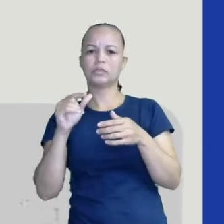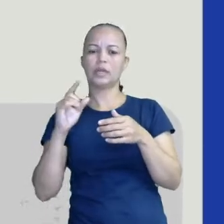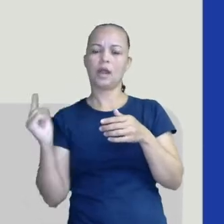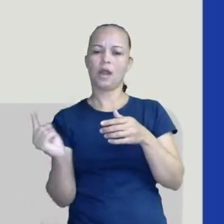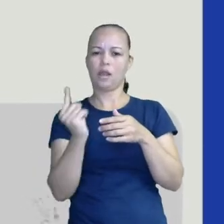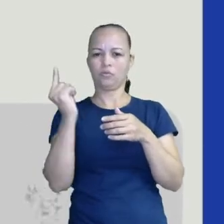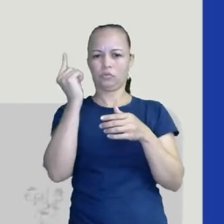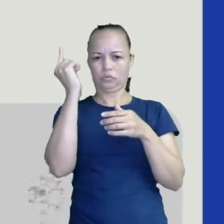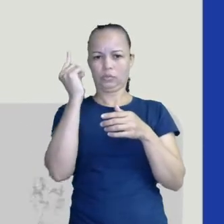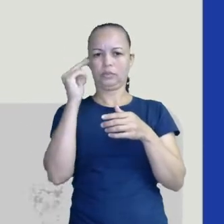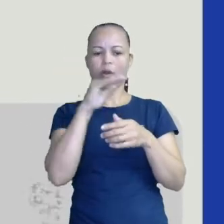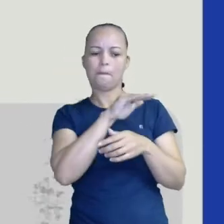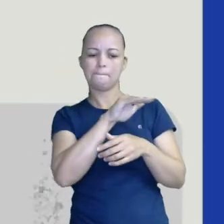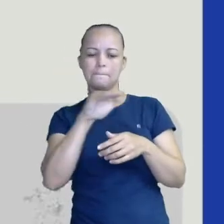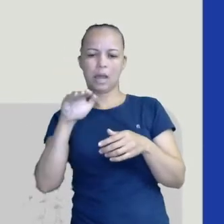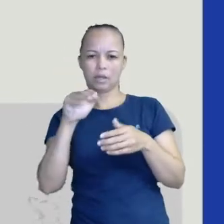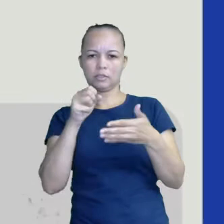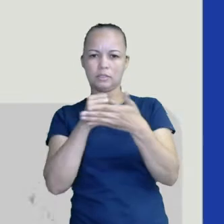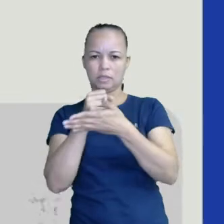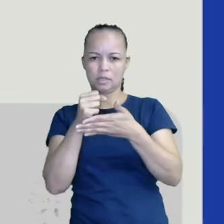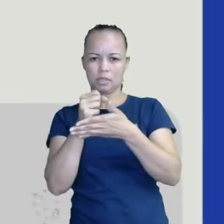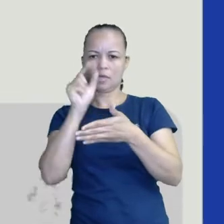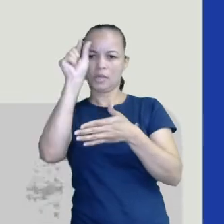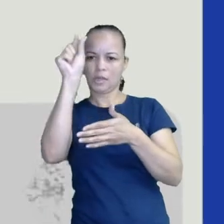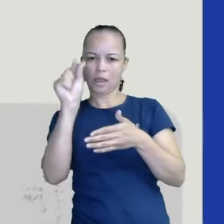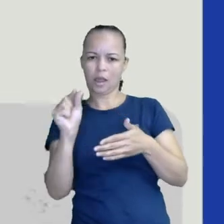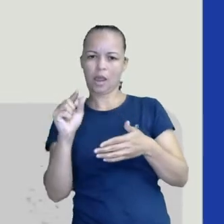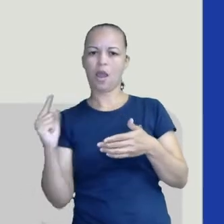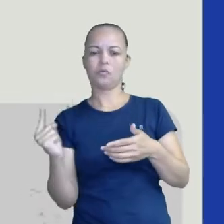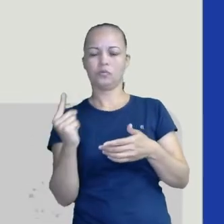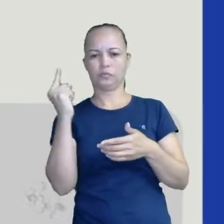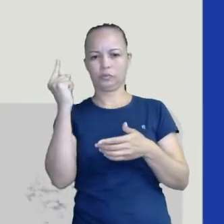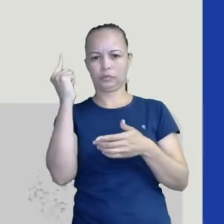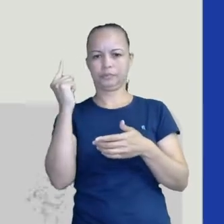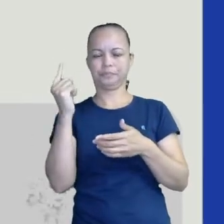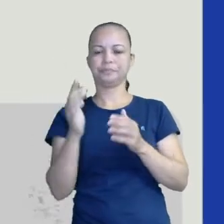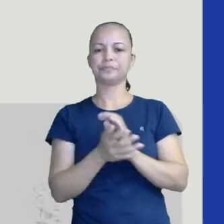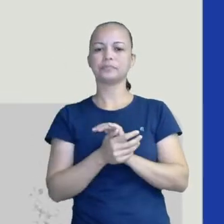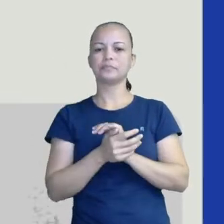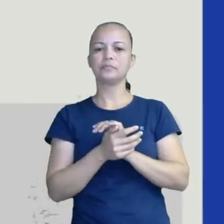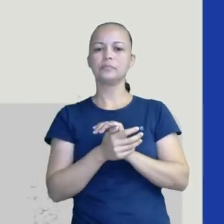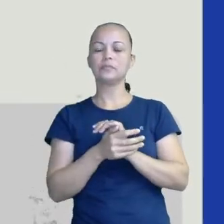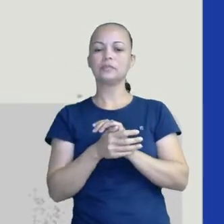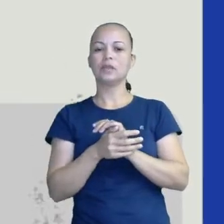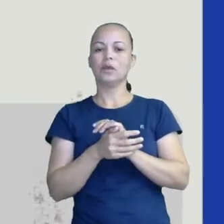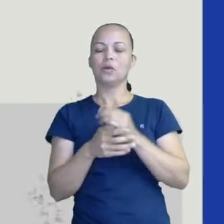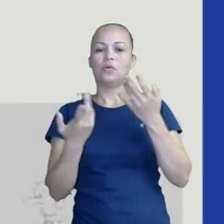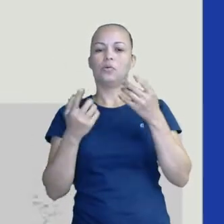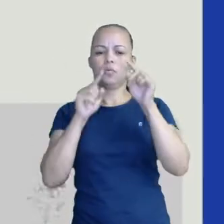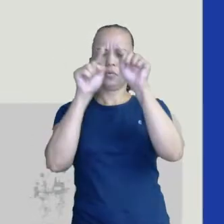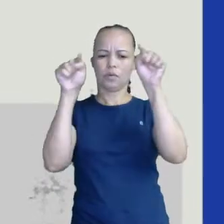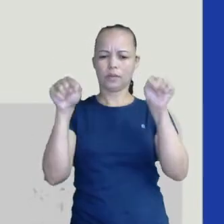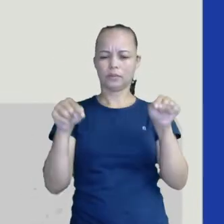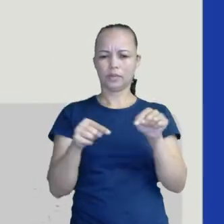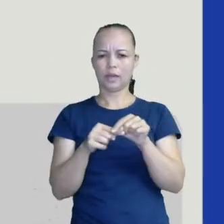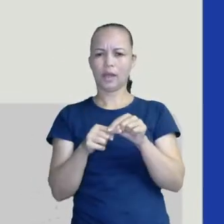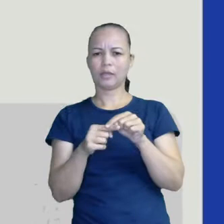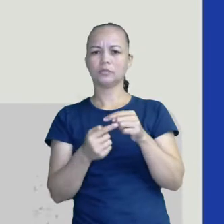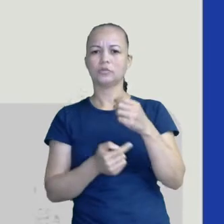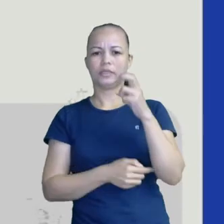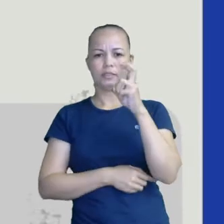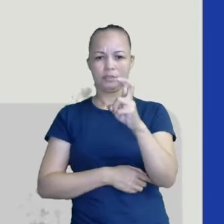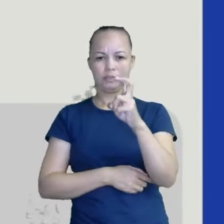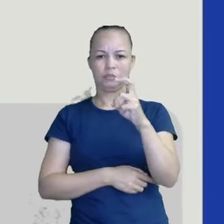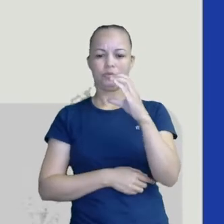cultura Então veja aí o nosso quadrados o quadrado tem quantos centímetros tem